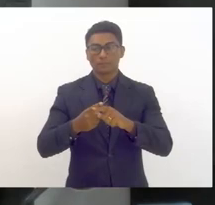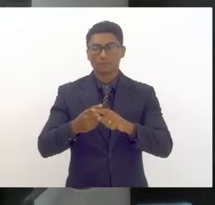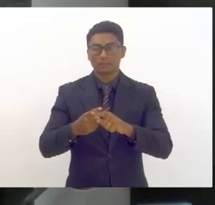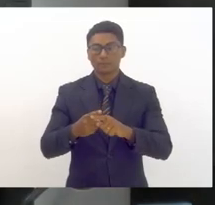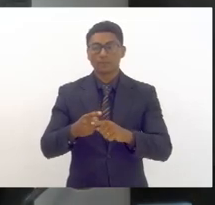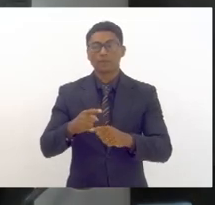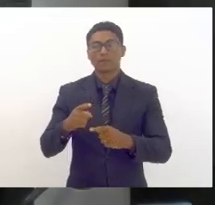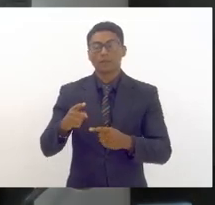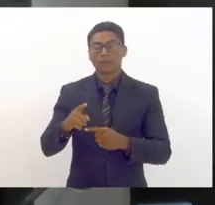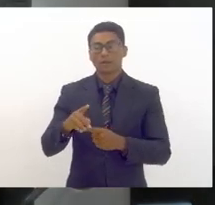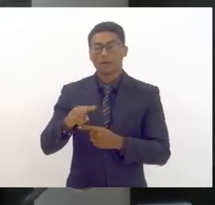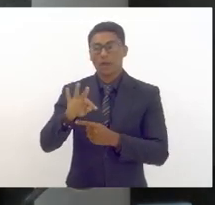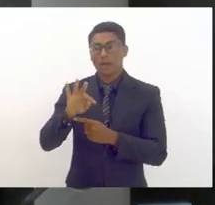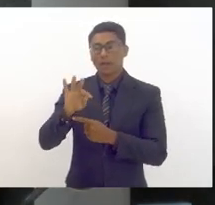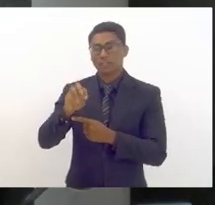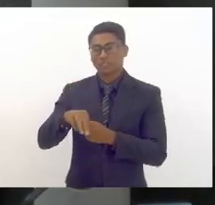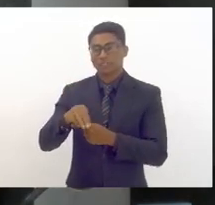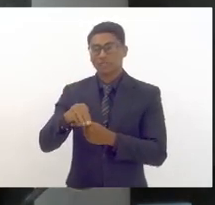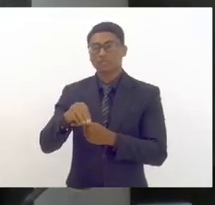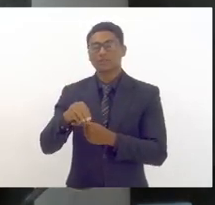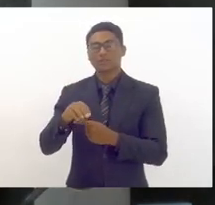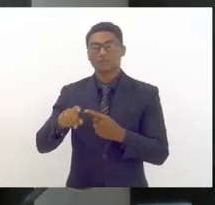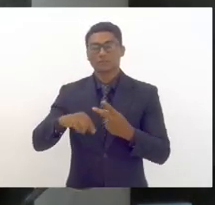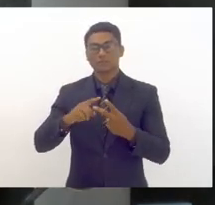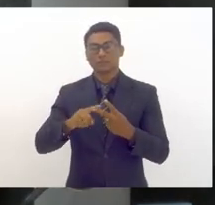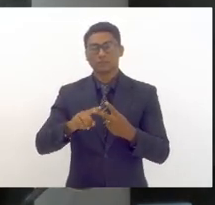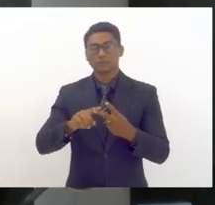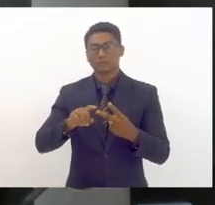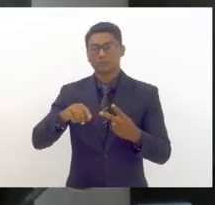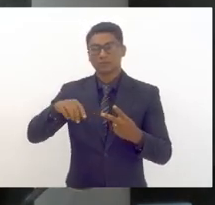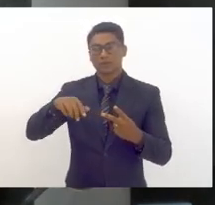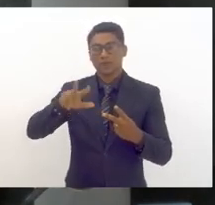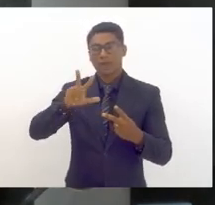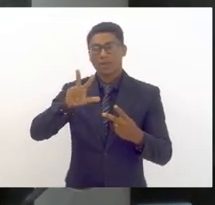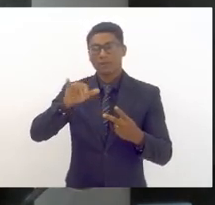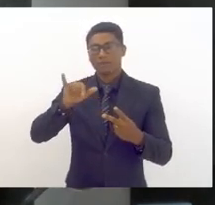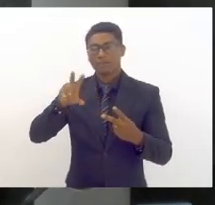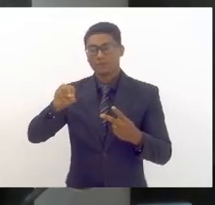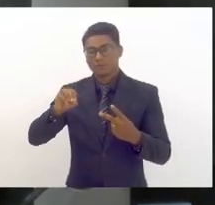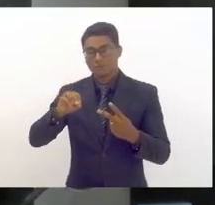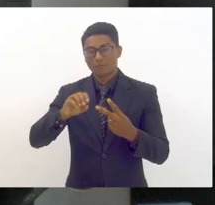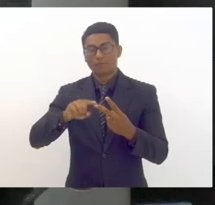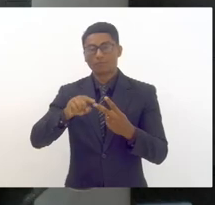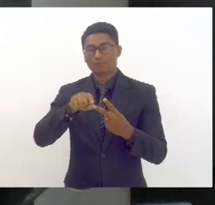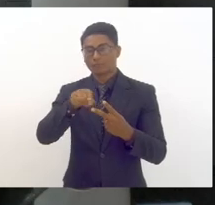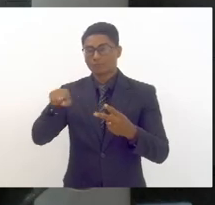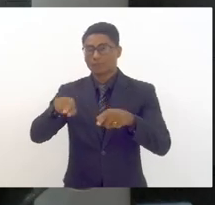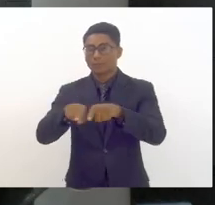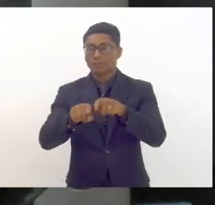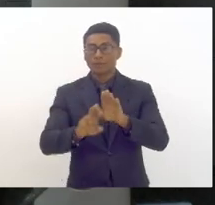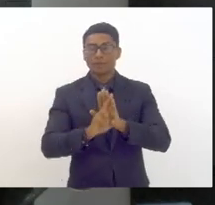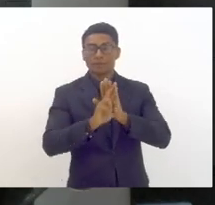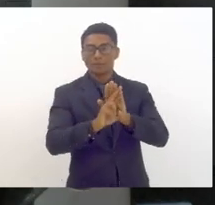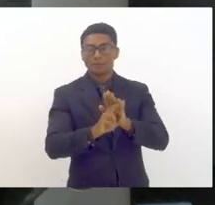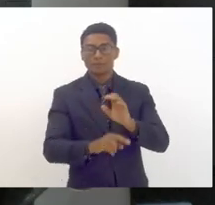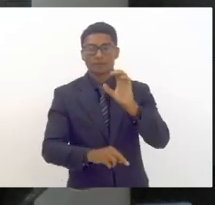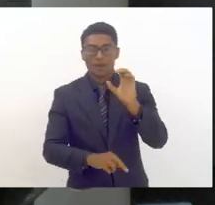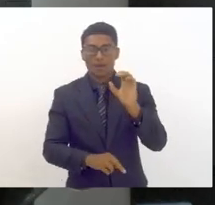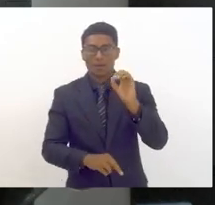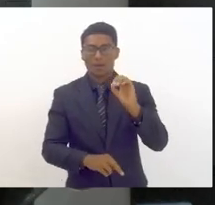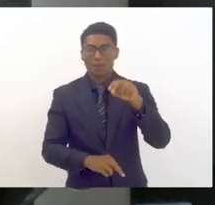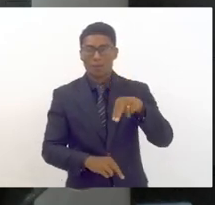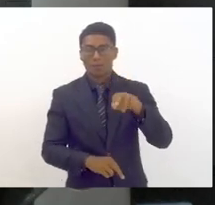operadoras TIM, Vivo, assim como também pelo representante que hoje está aqui participando virtualmente da Conexis, que